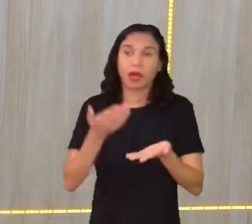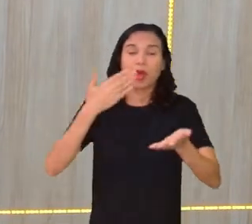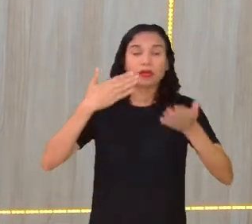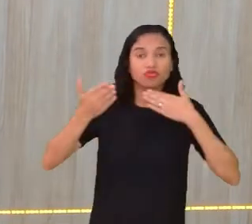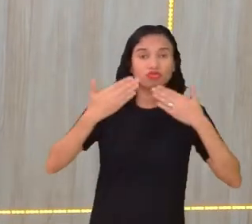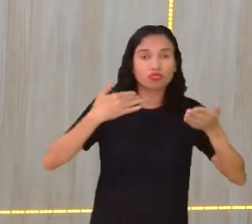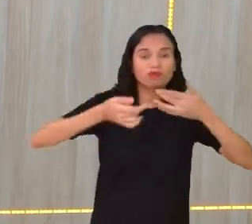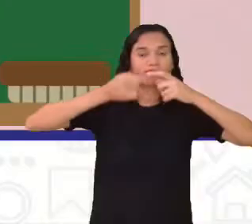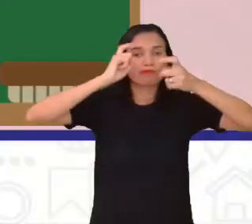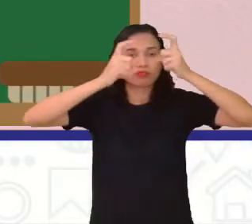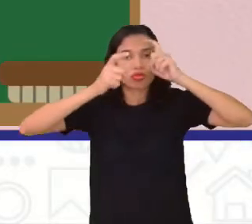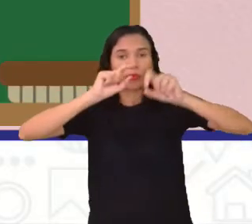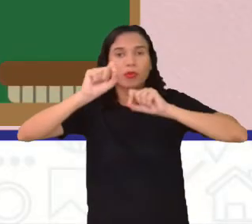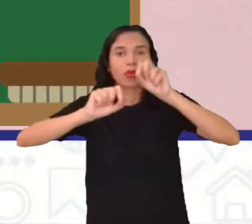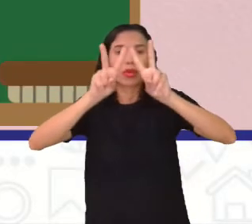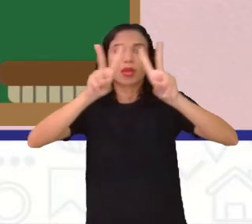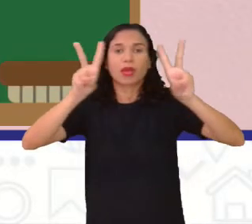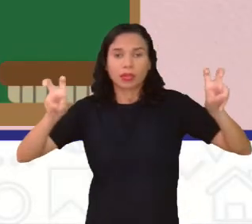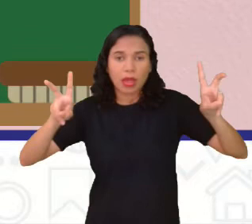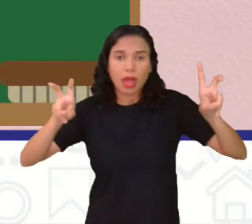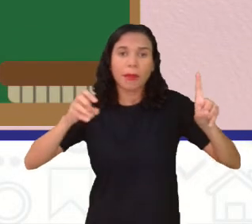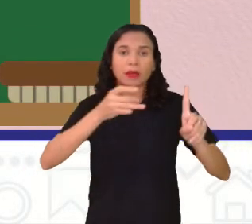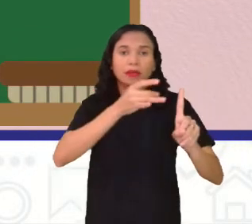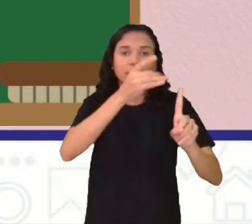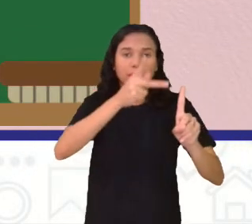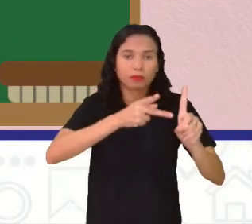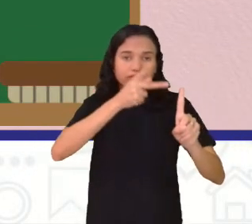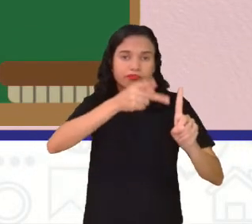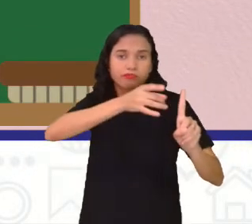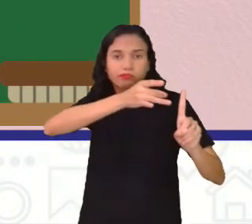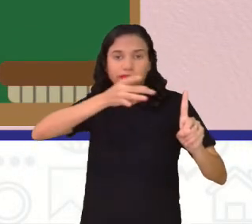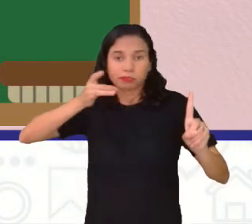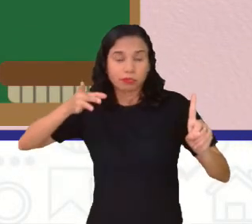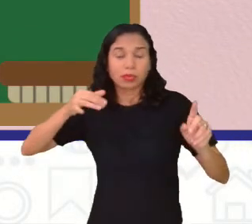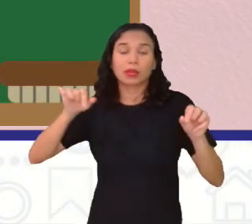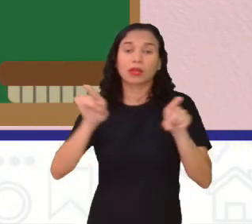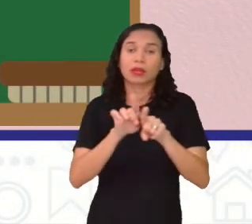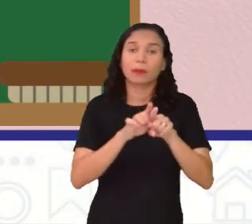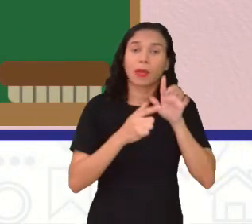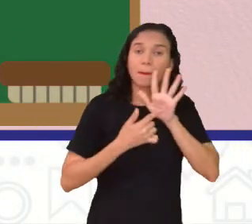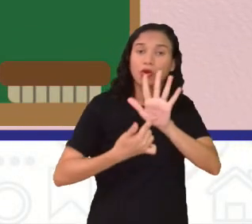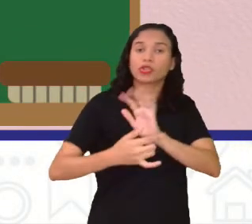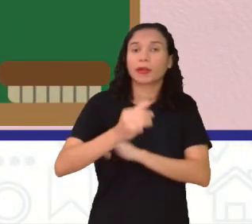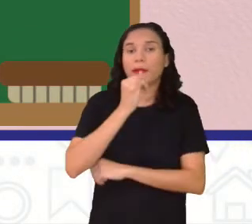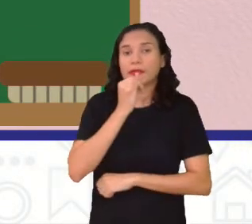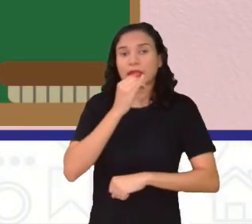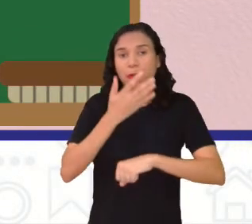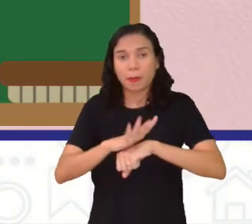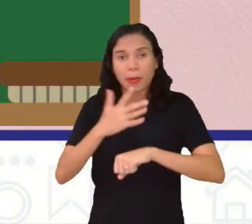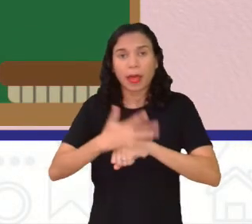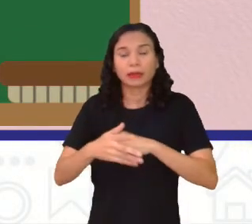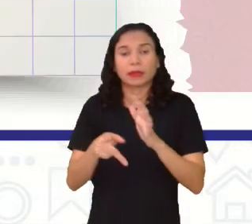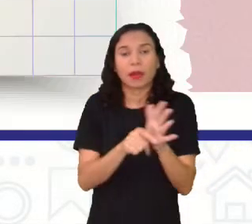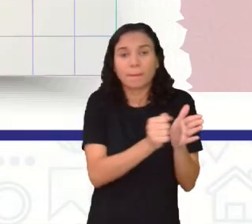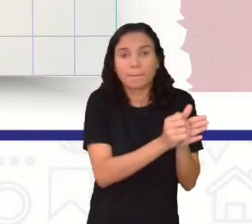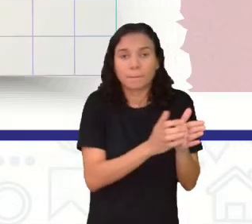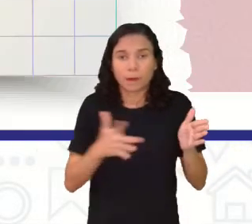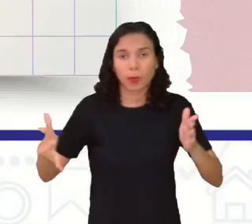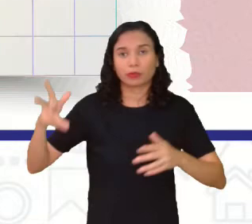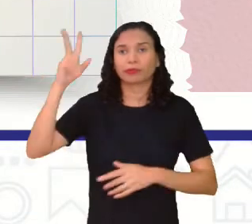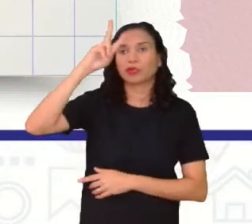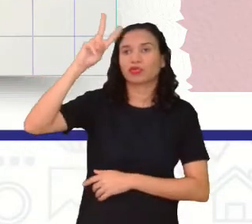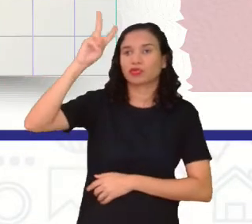discutir acerca da temática, né, da xenofobia, e apresentar exemplos dessa prática ao longo da história,